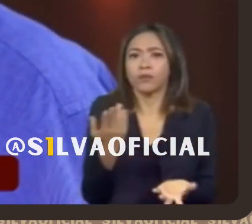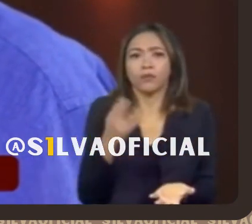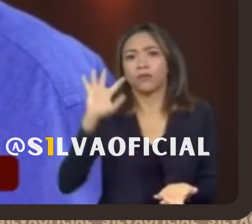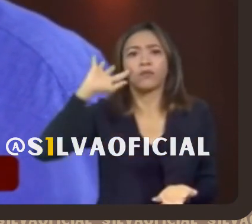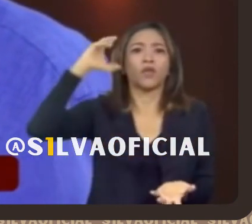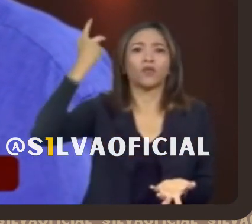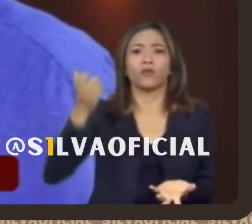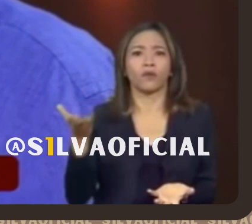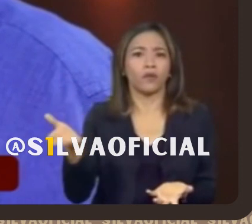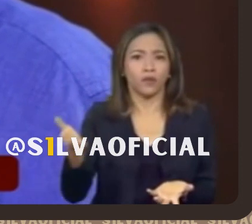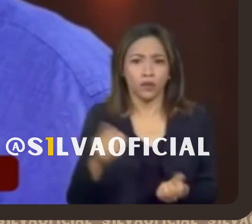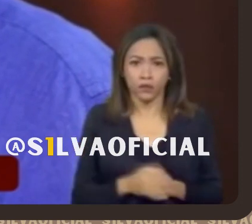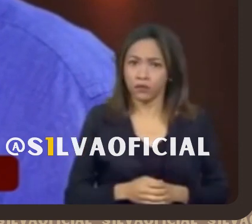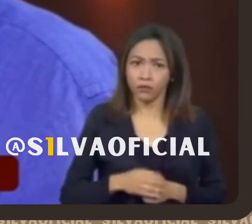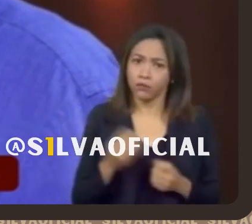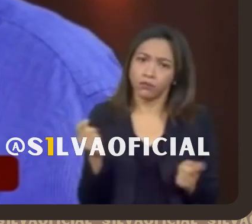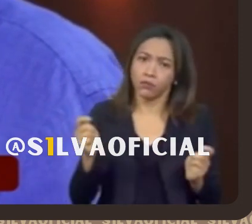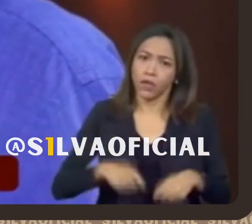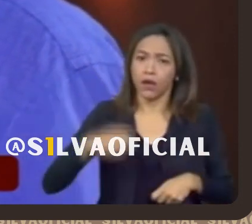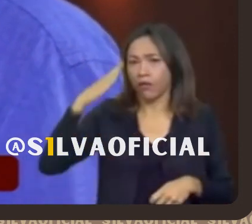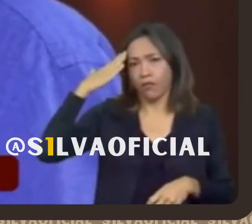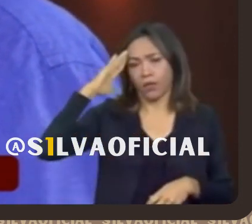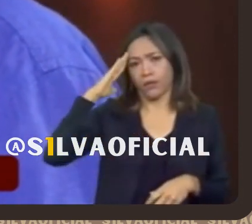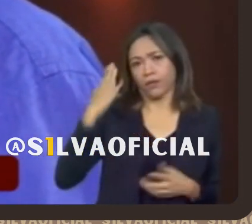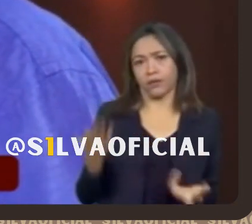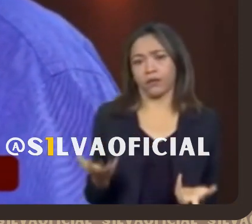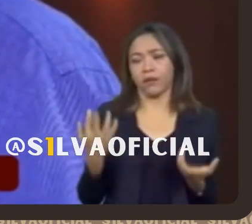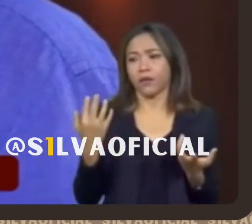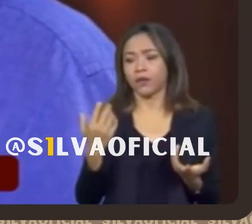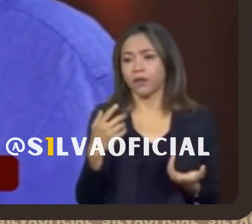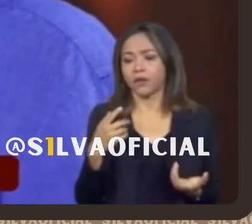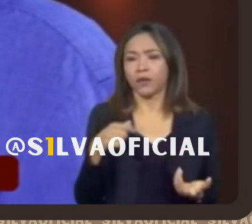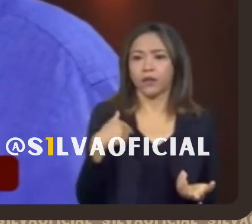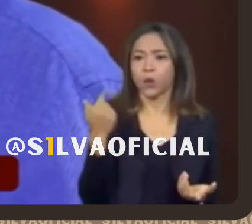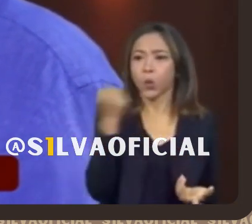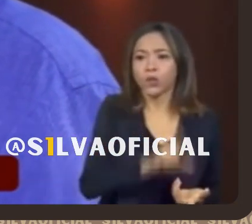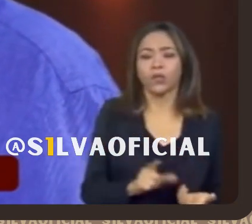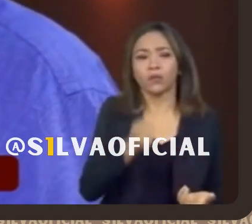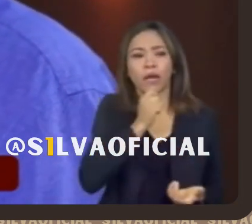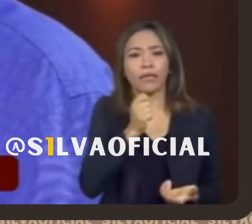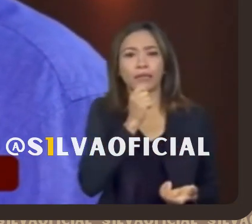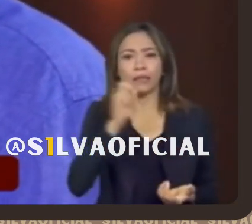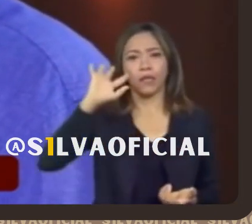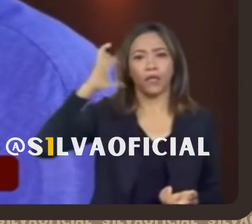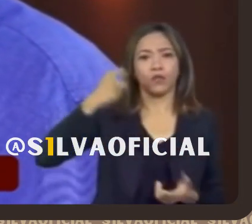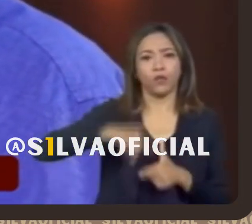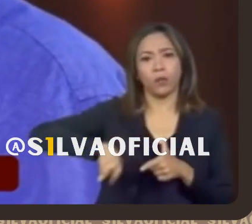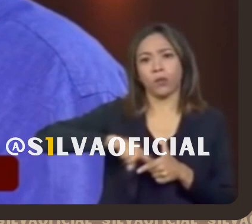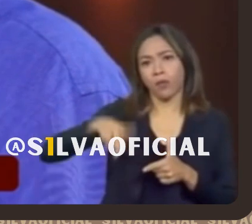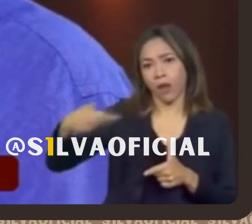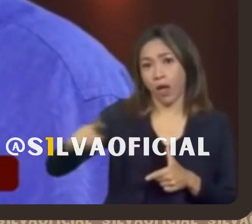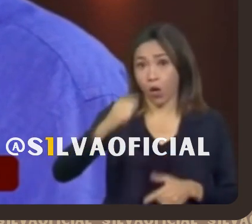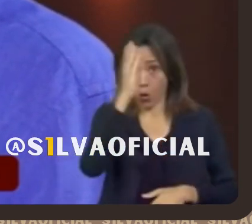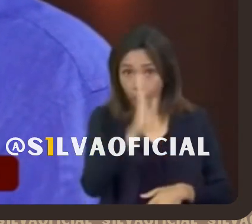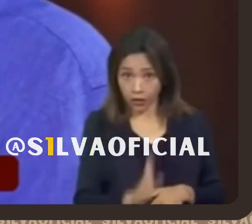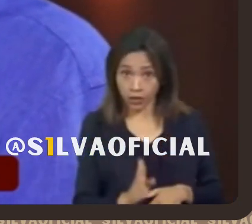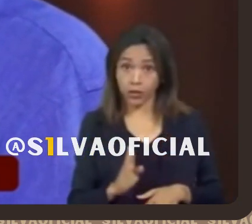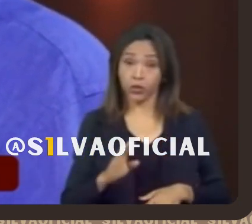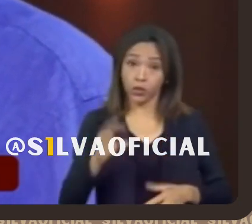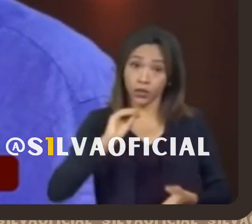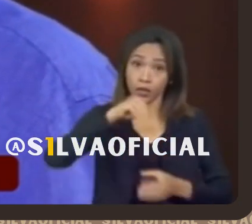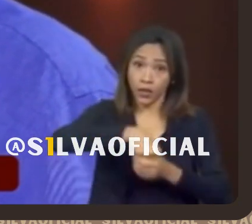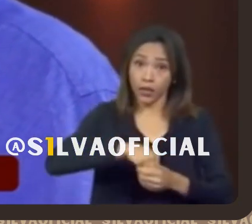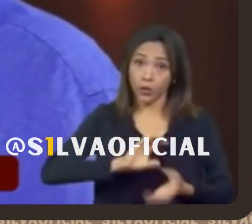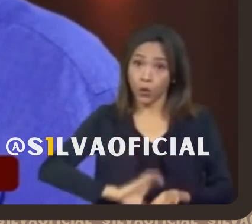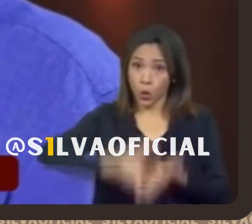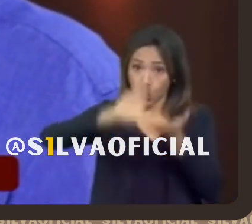inadmissível sabe que a gente não tem encontrado uma solução o Brasil na presidenta do Conselho de Segurança fez um trabalho